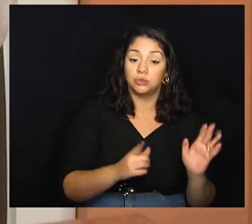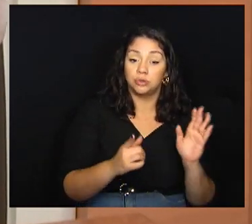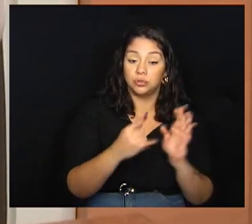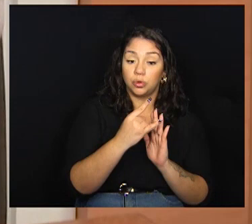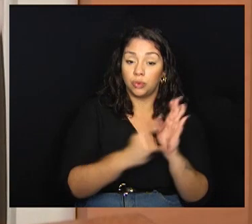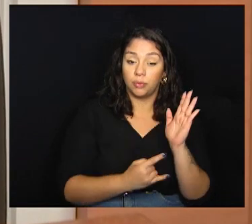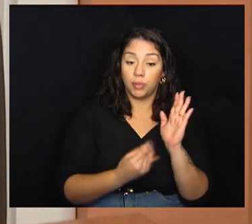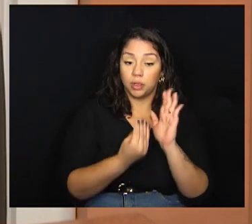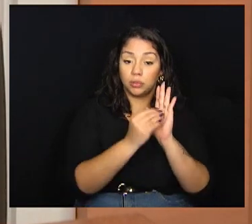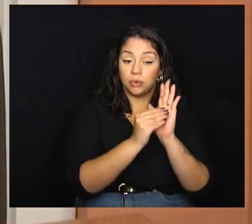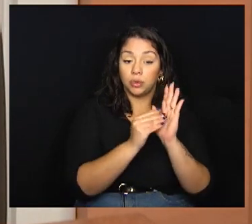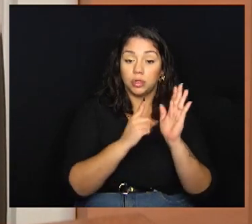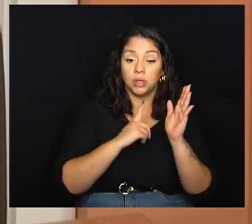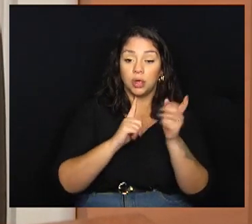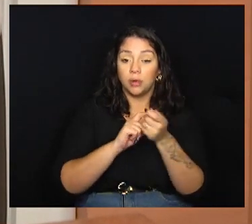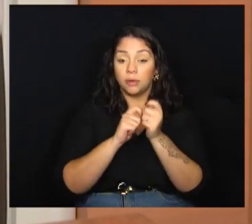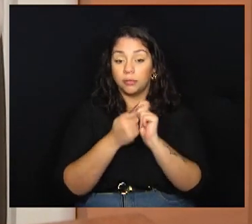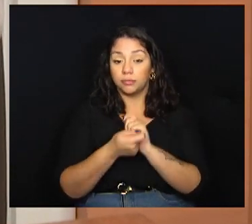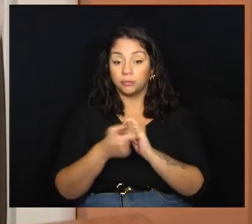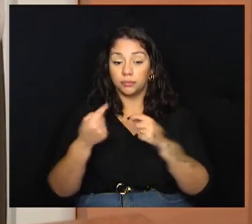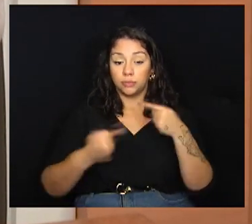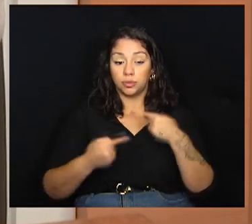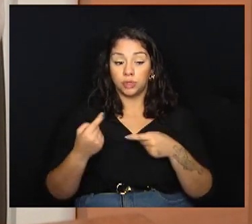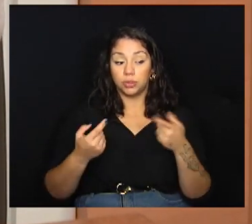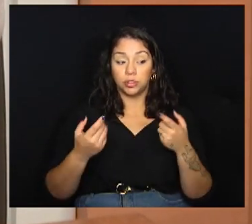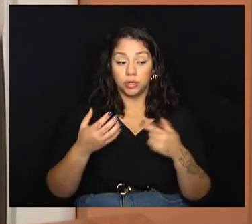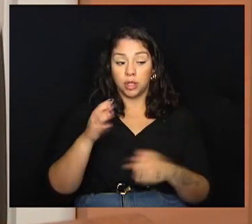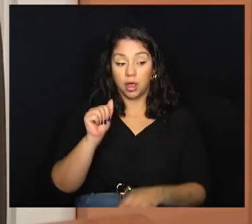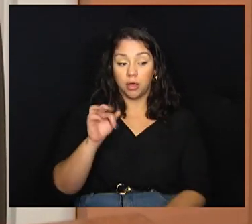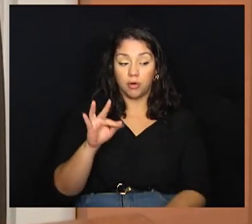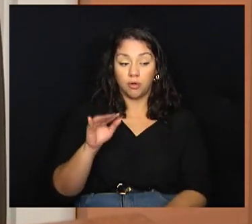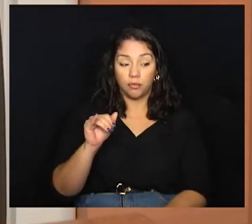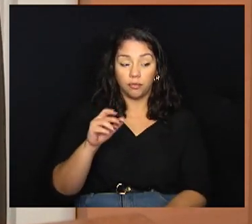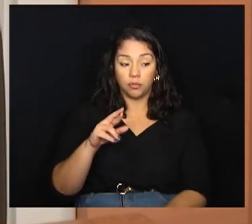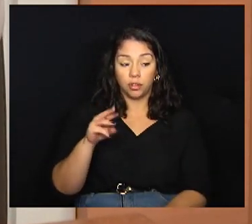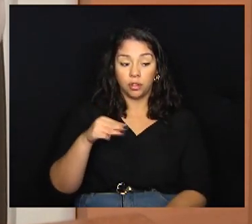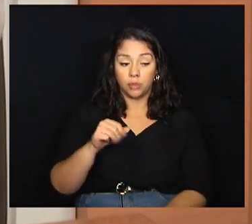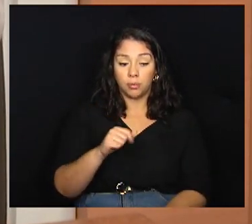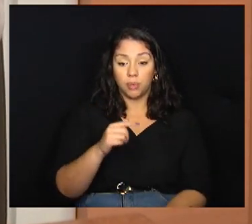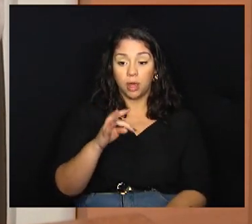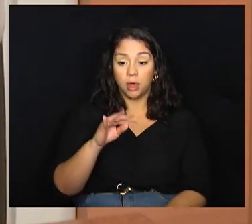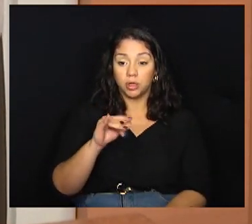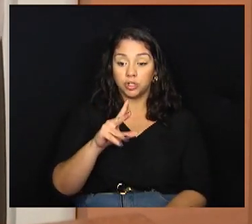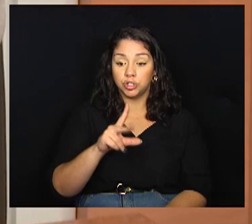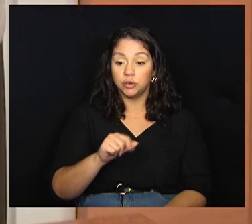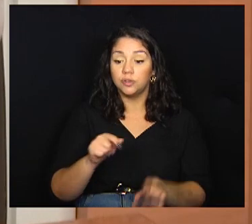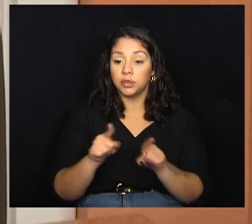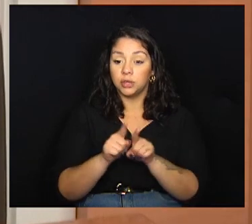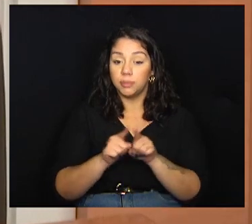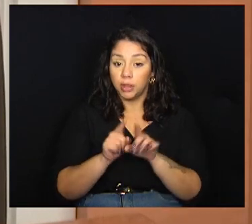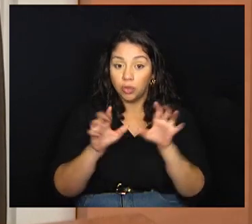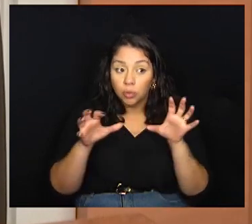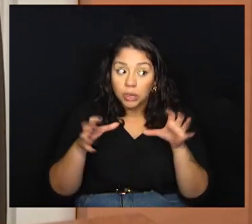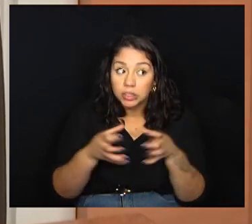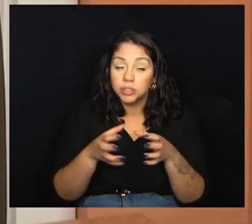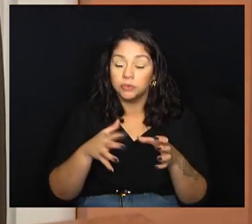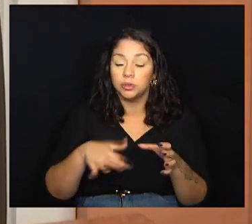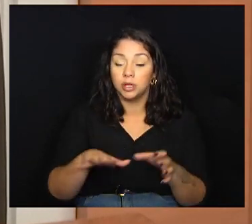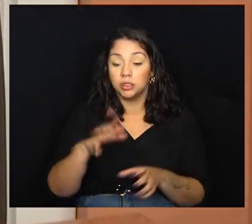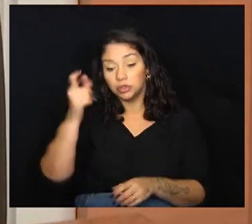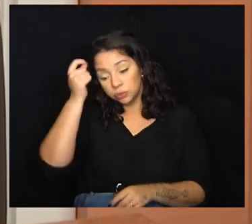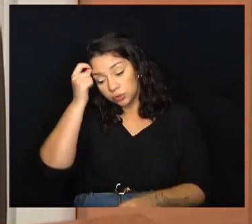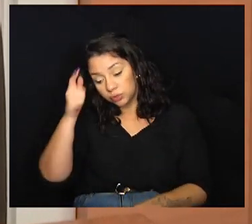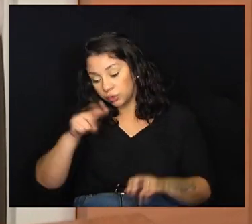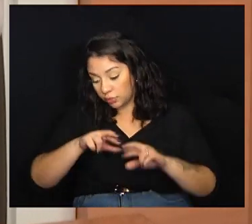só adequação a políticas afirmativas, mas também a associação de coletivos, né, coletivos de cultura nos vários territórios